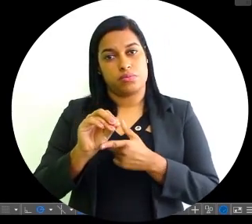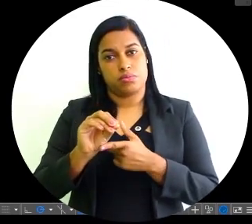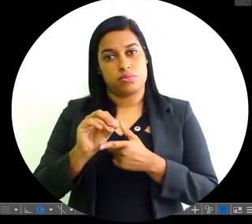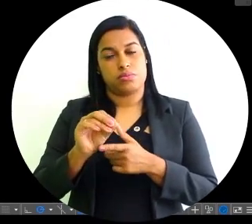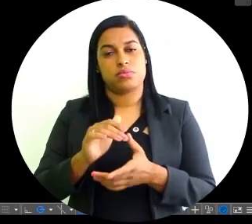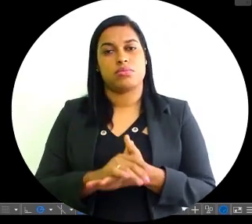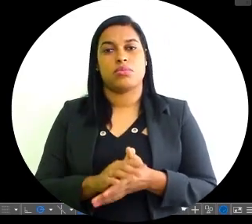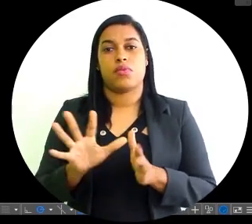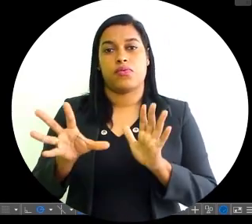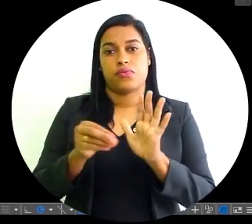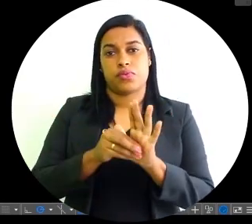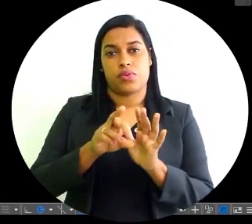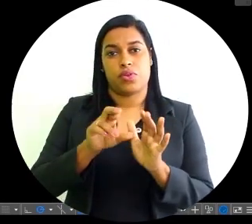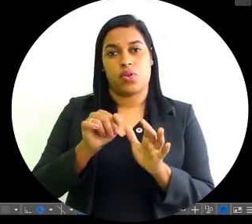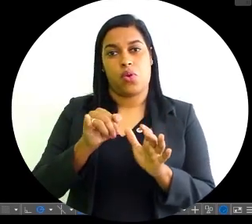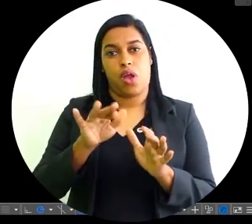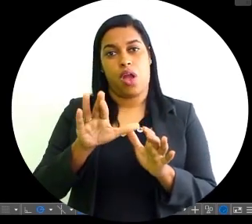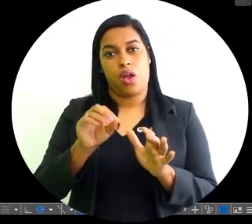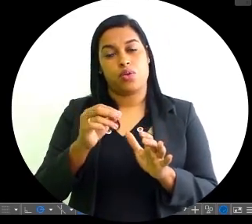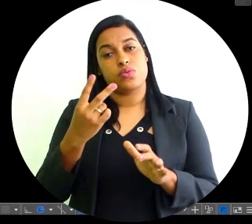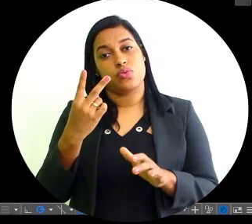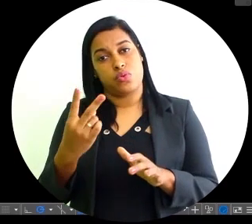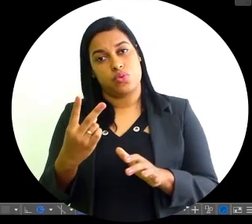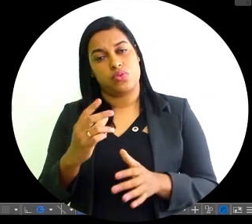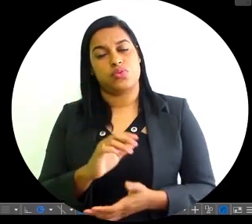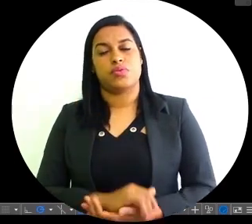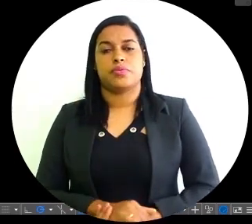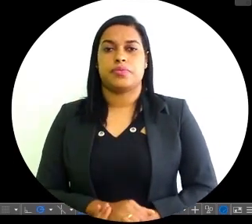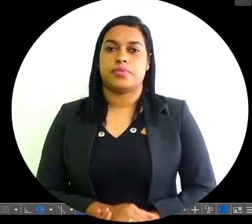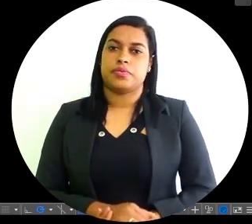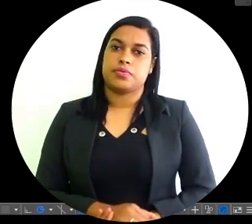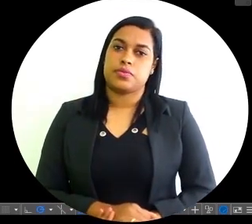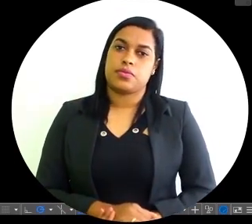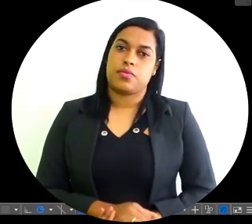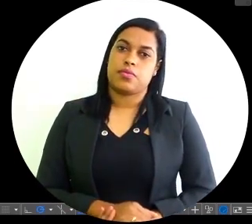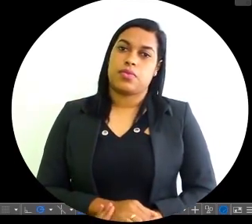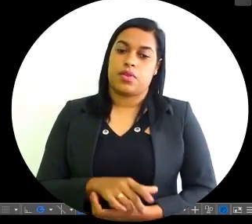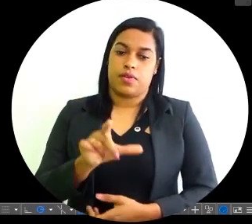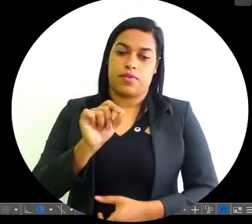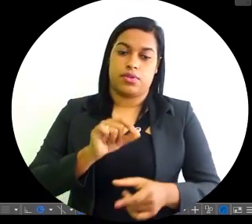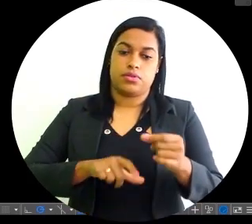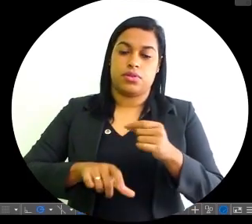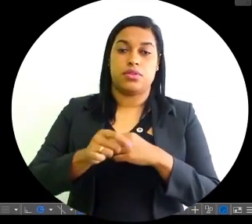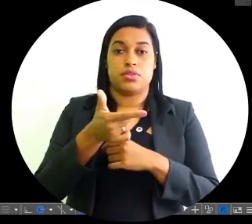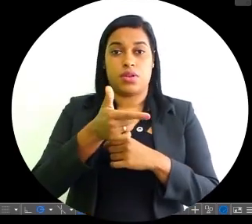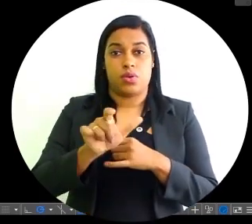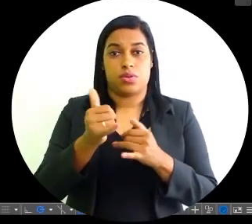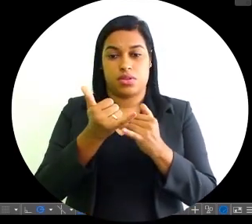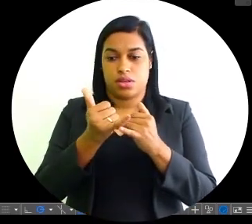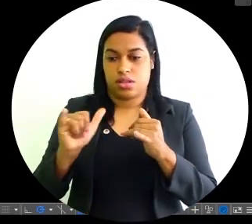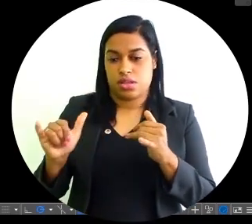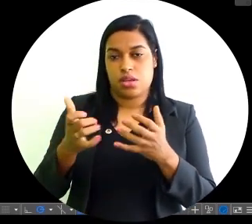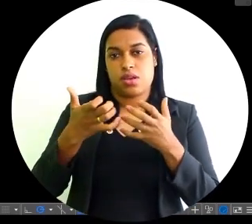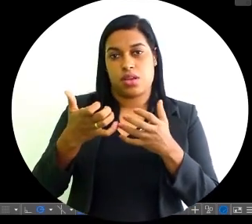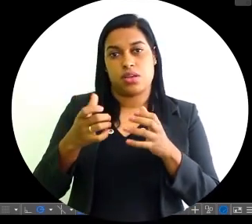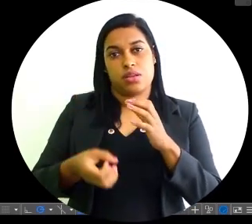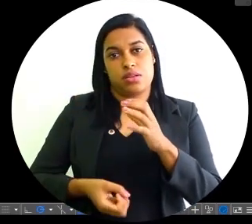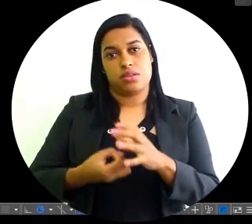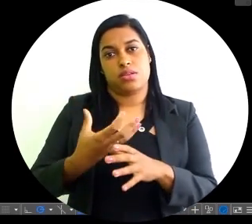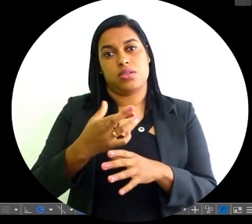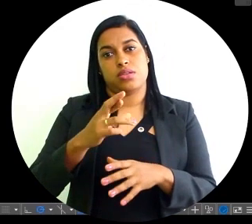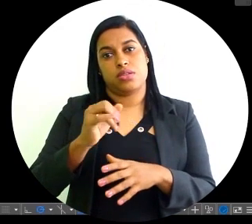vou colocar um raio de 2, Enter, e vou selecionar a outra linha em que eu quero que ele crie esse